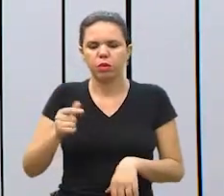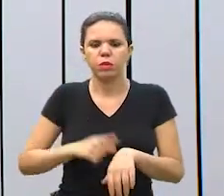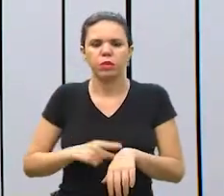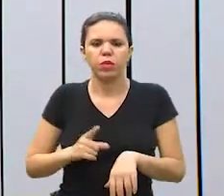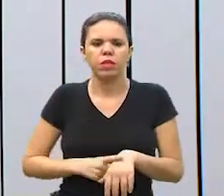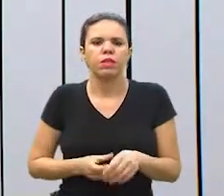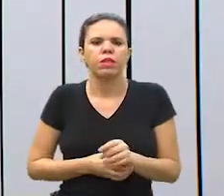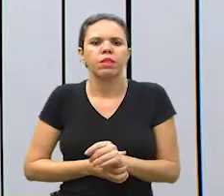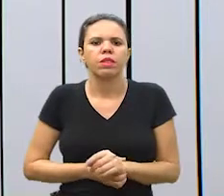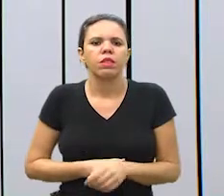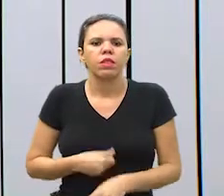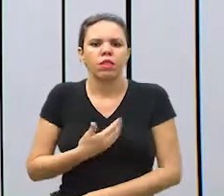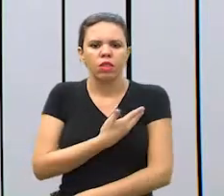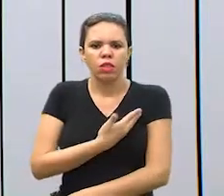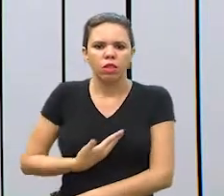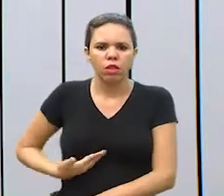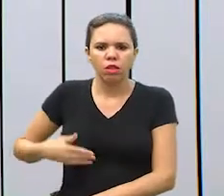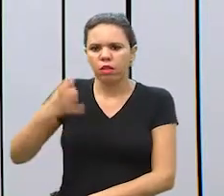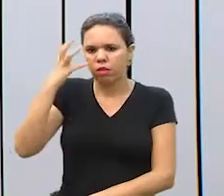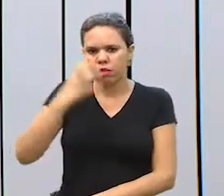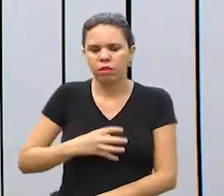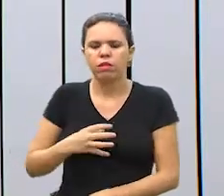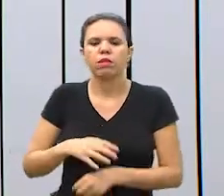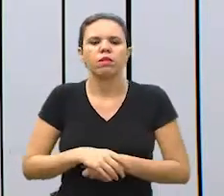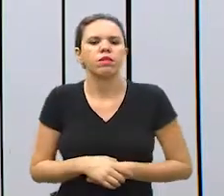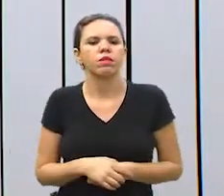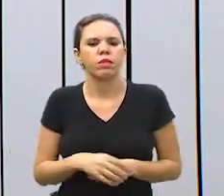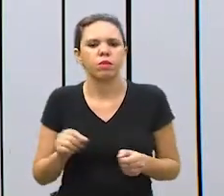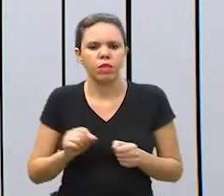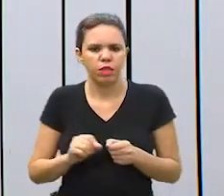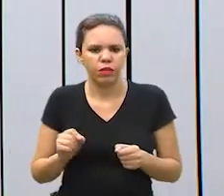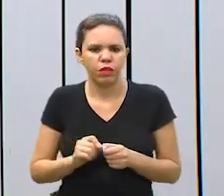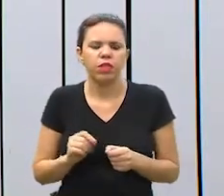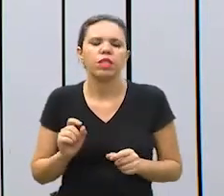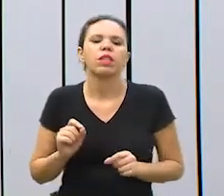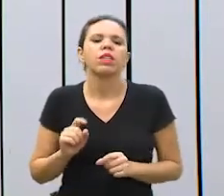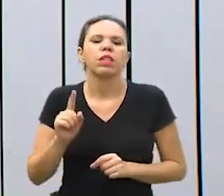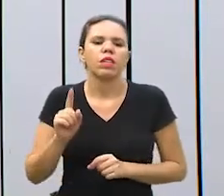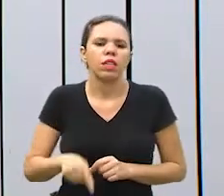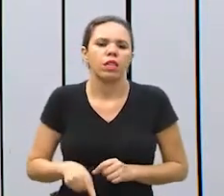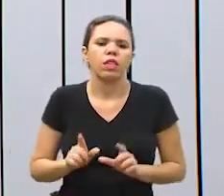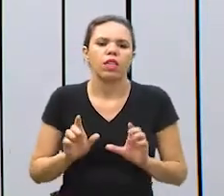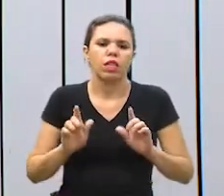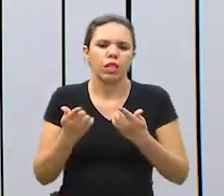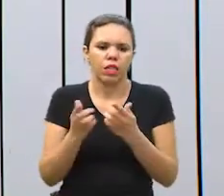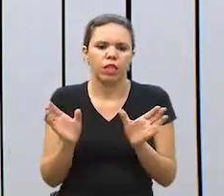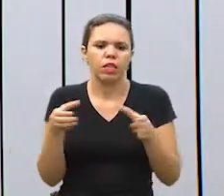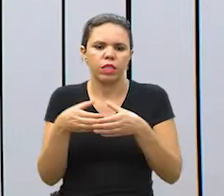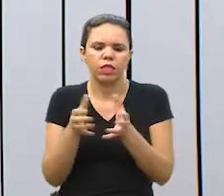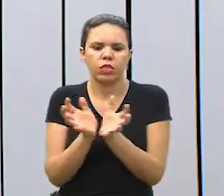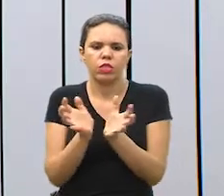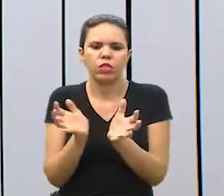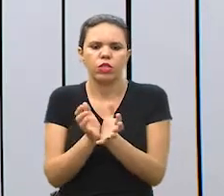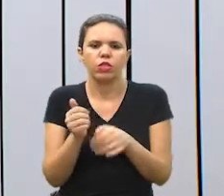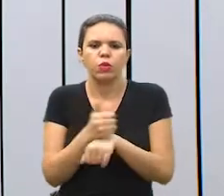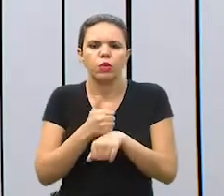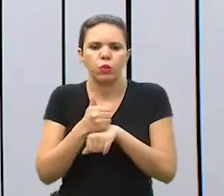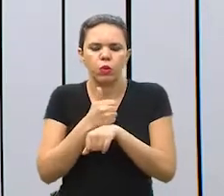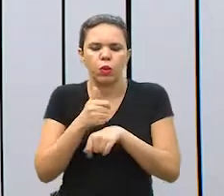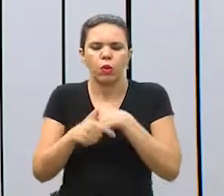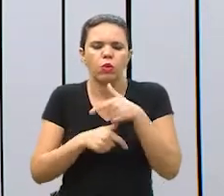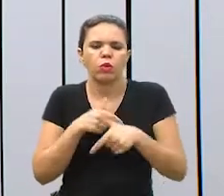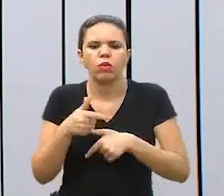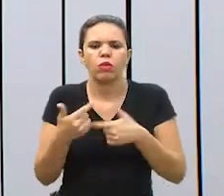momento de um governante sério, ele deveria ter feito essa equipe, um